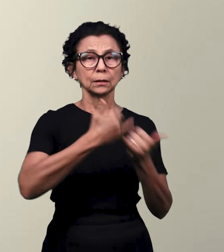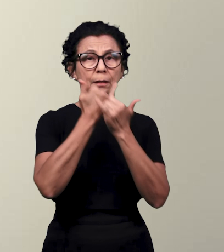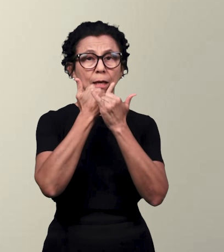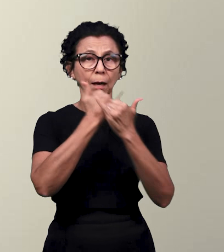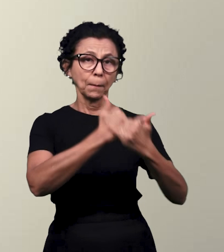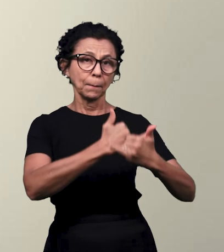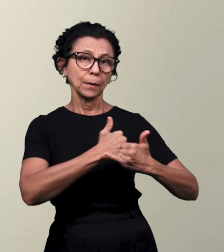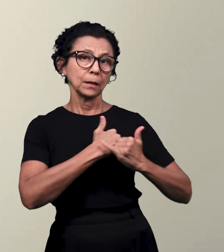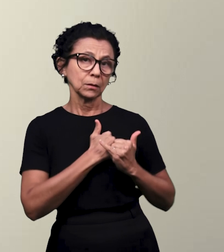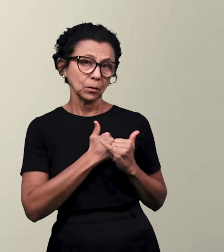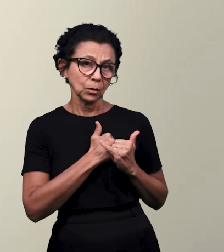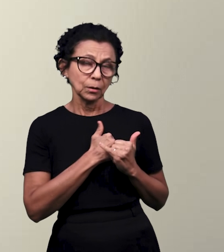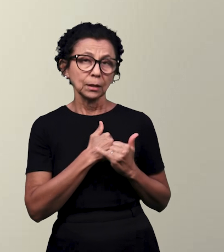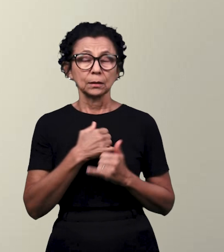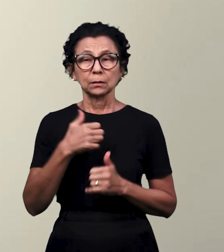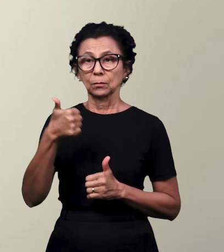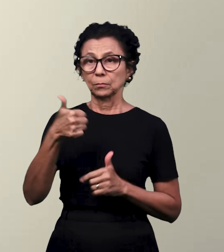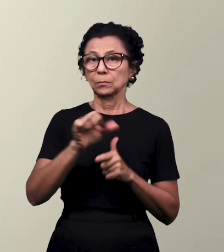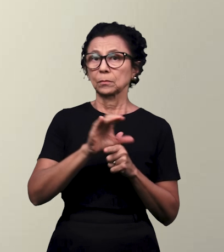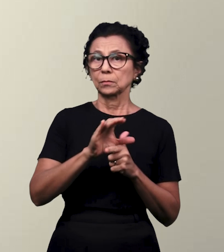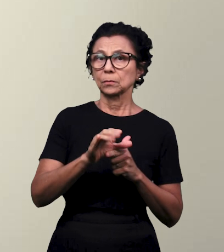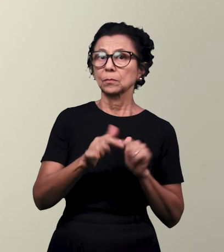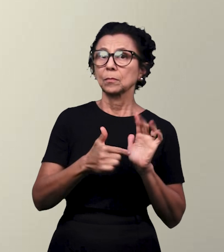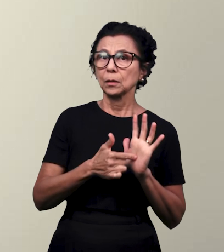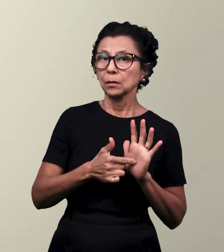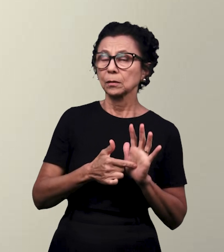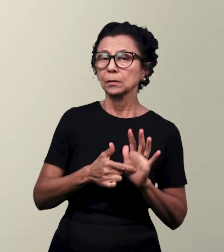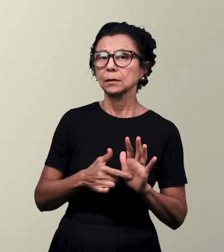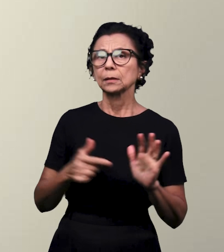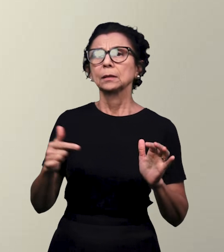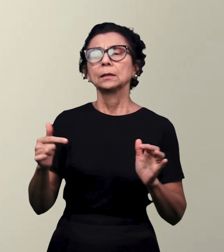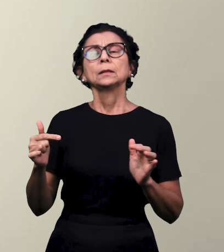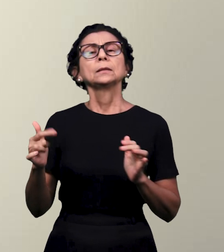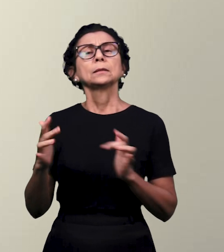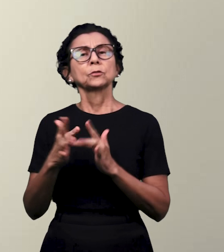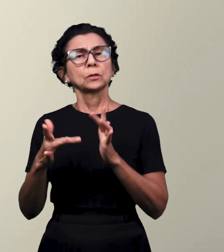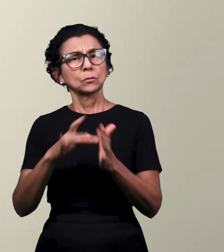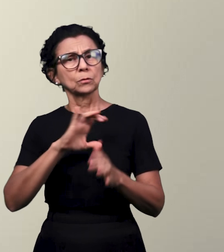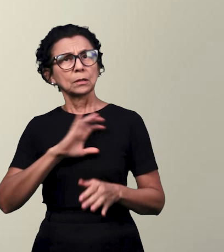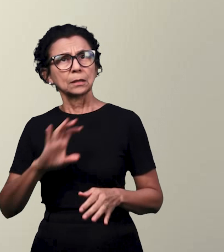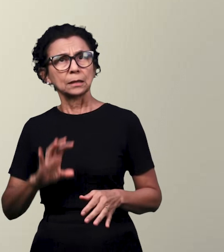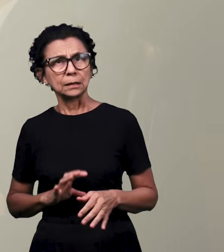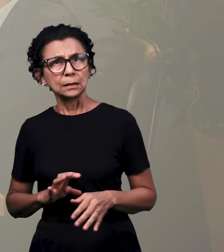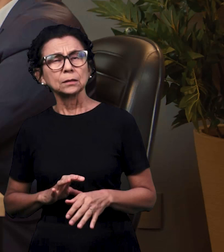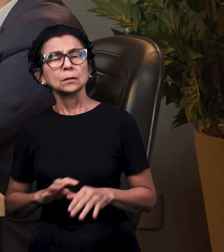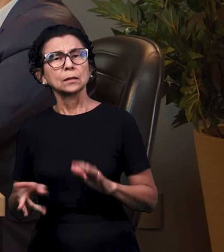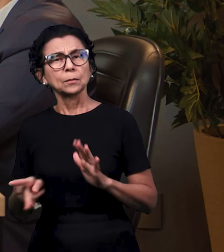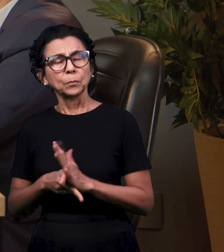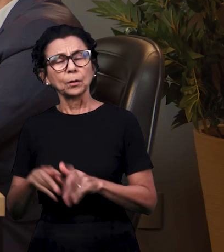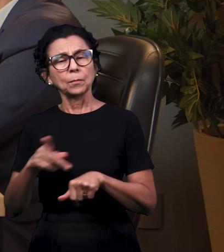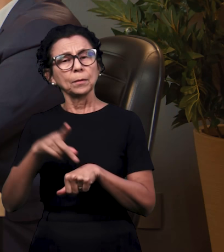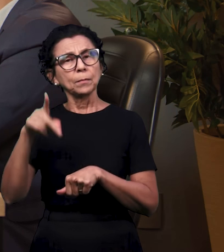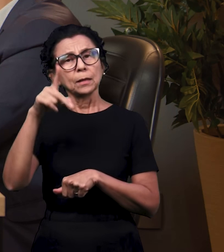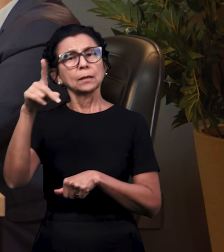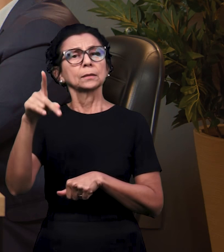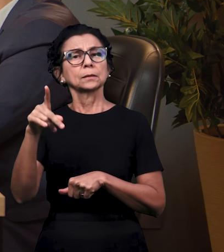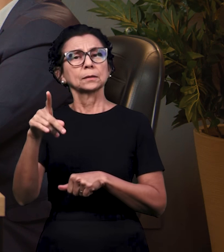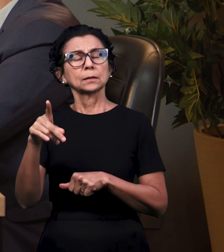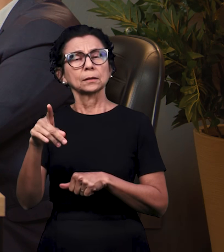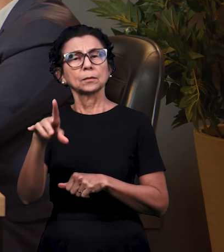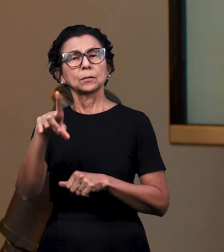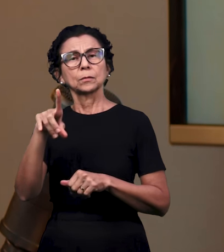está escrito, né, em 1 Coríntios, porque Cristo, nossa Páscoa, foi sacrificado por nós. Então, aí é muito